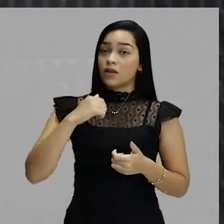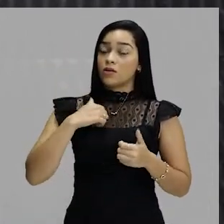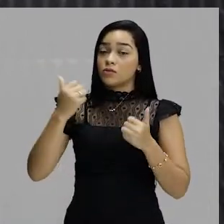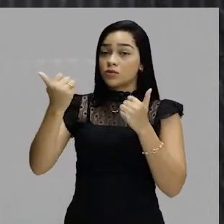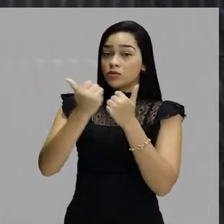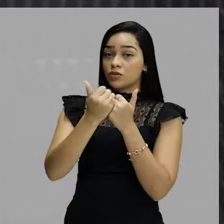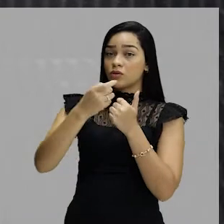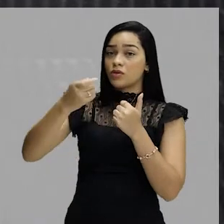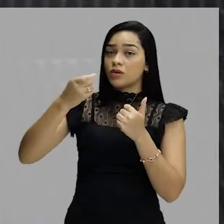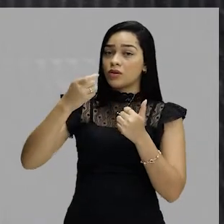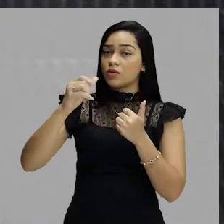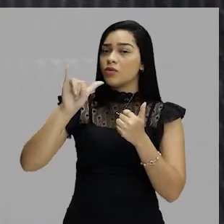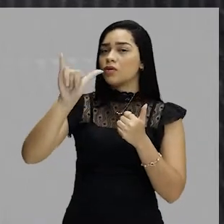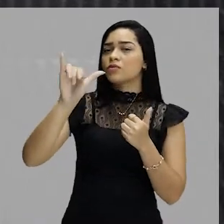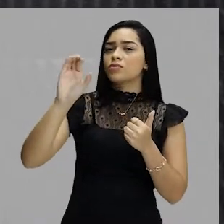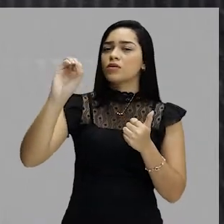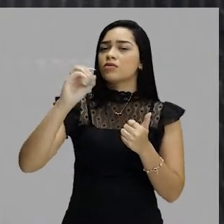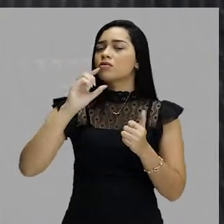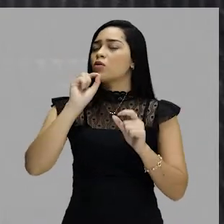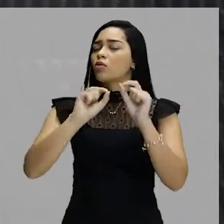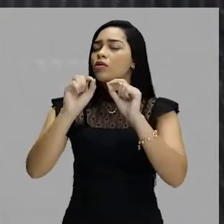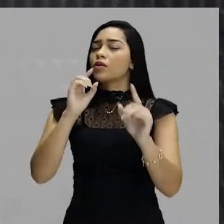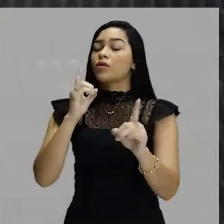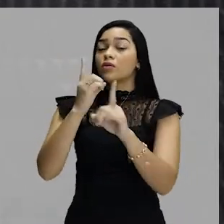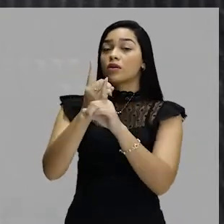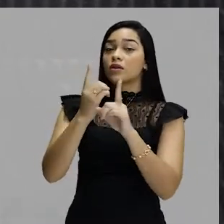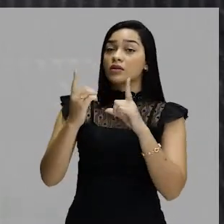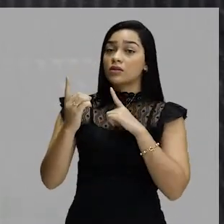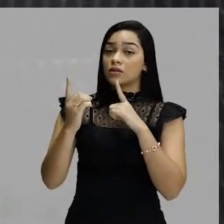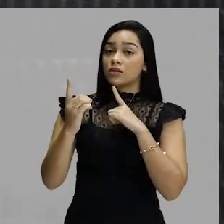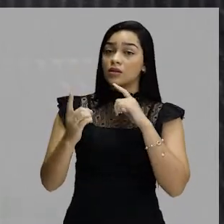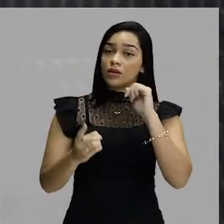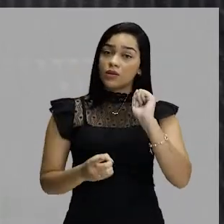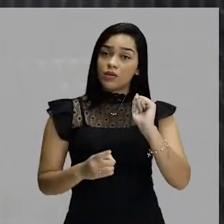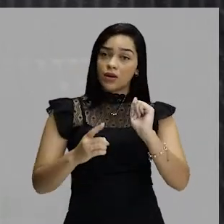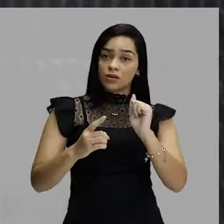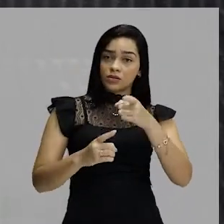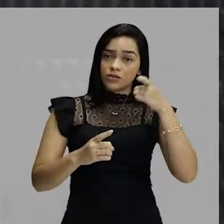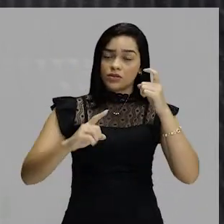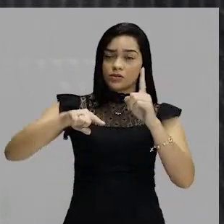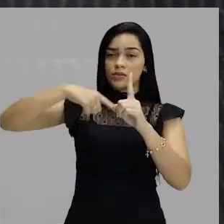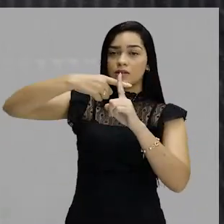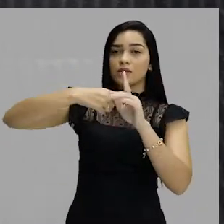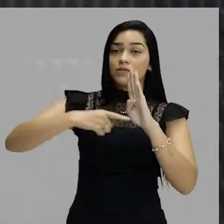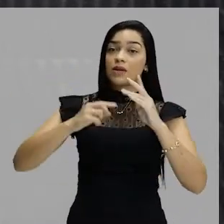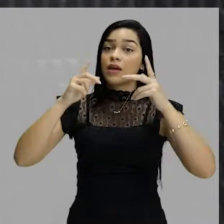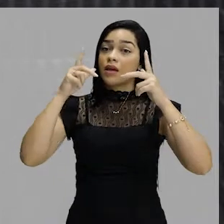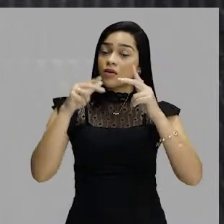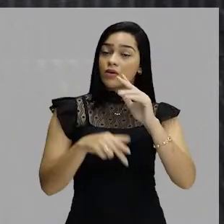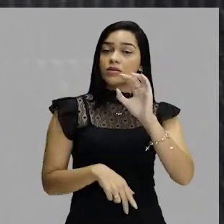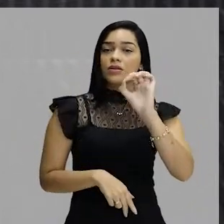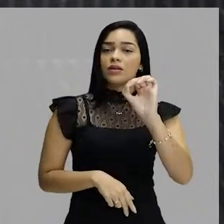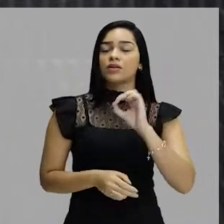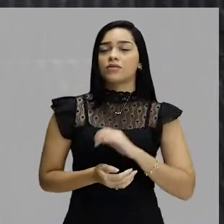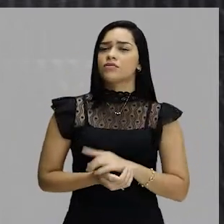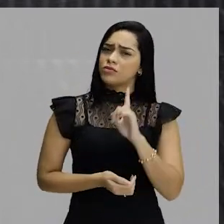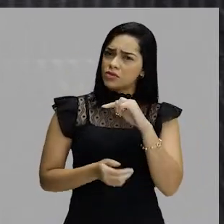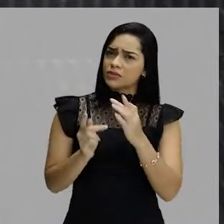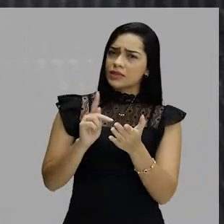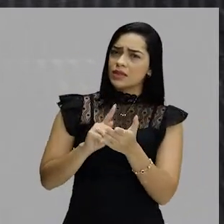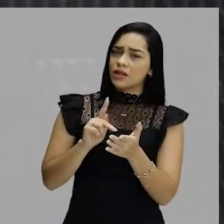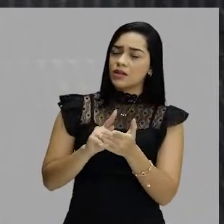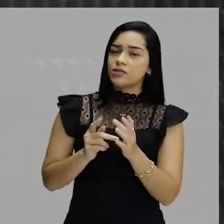por zero, o que eu vou encontrar? Eu vou encontrar que o ax mais b é igual a zero. Não é